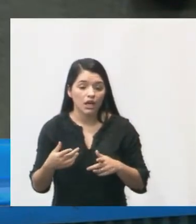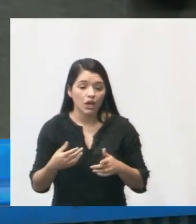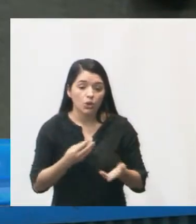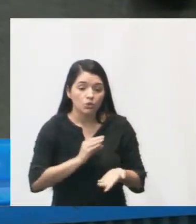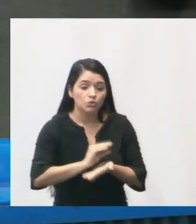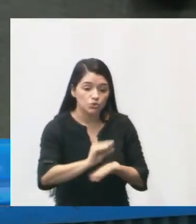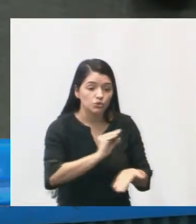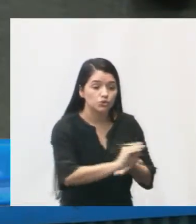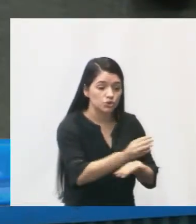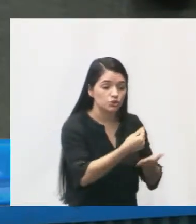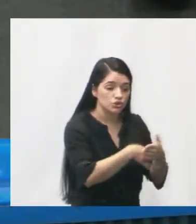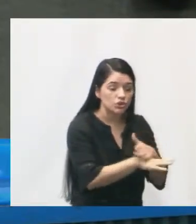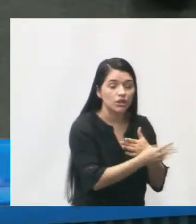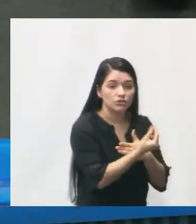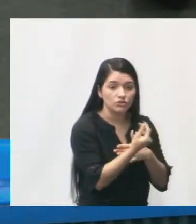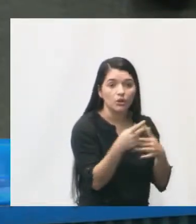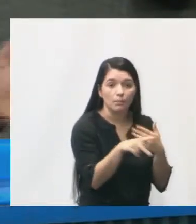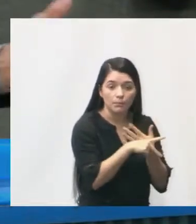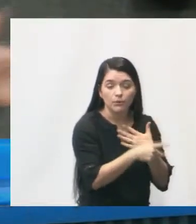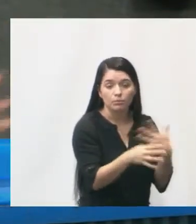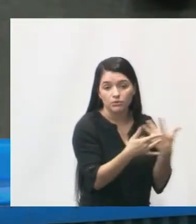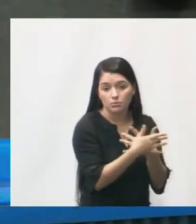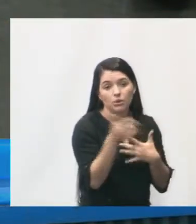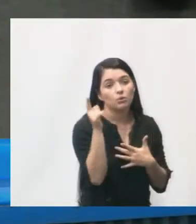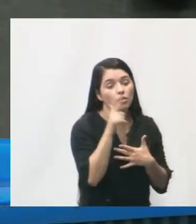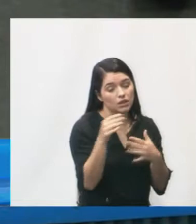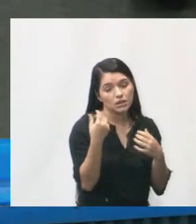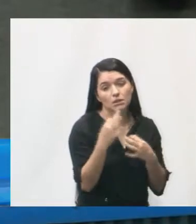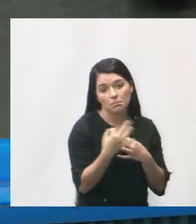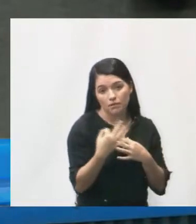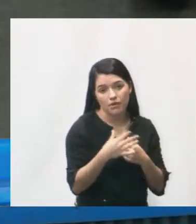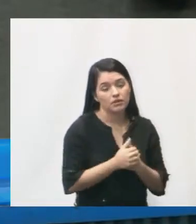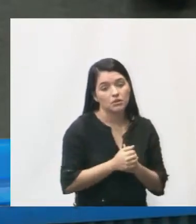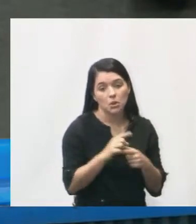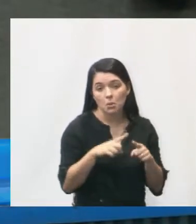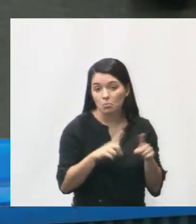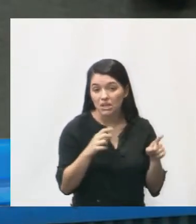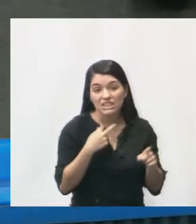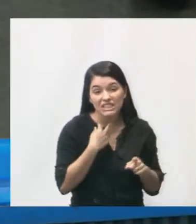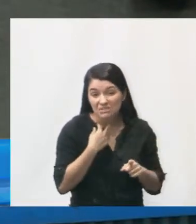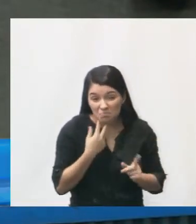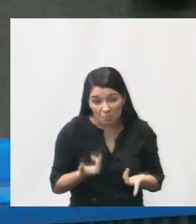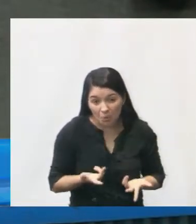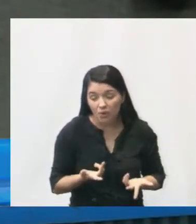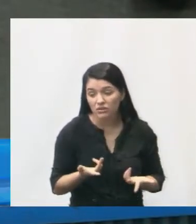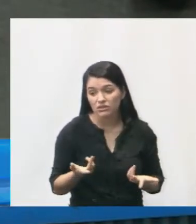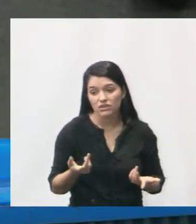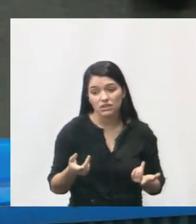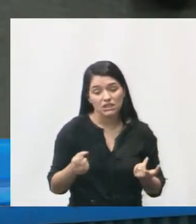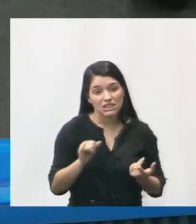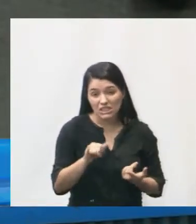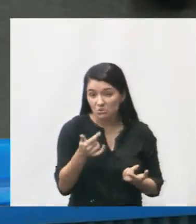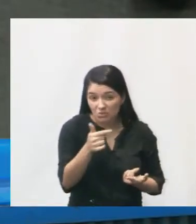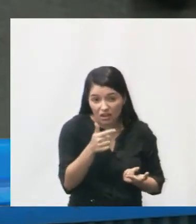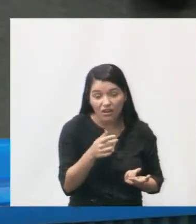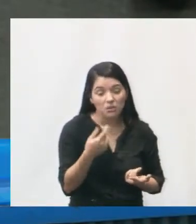também estava tudo certa, senão também não teria possibilidade nenhuma. E aí eu quero